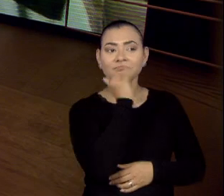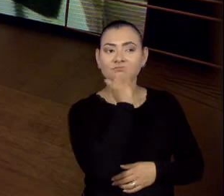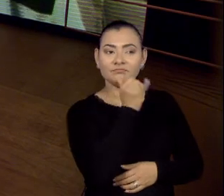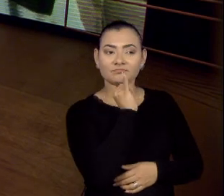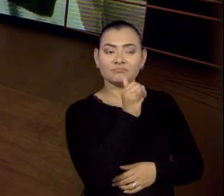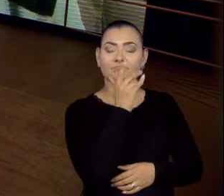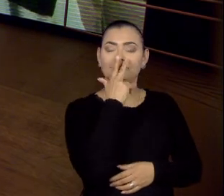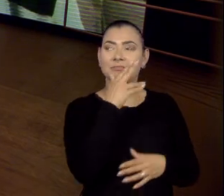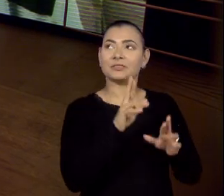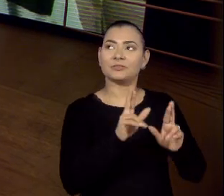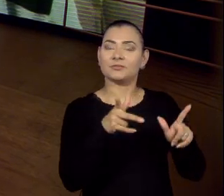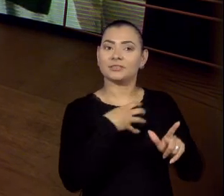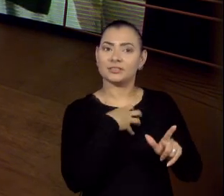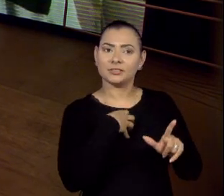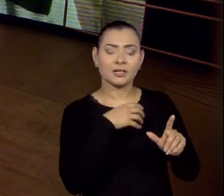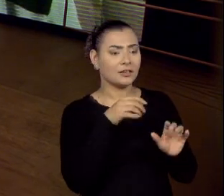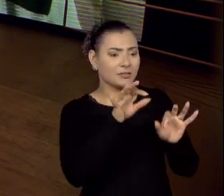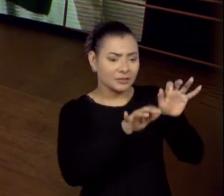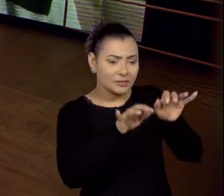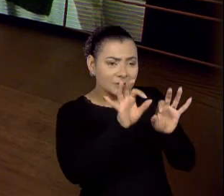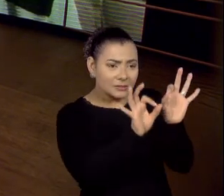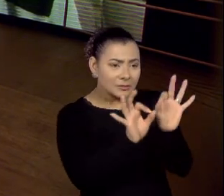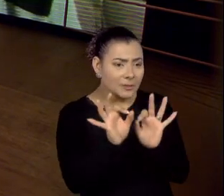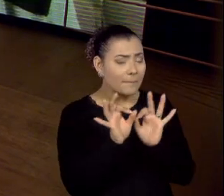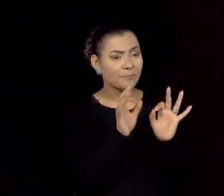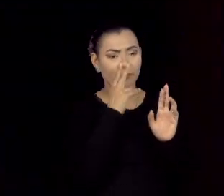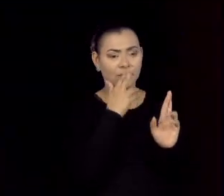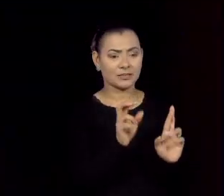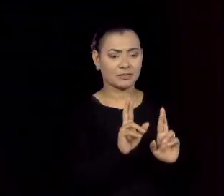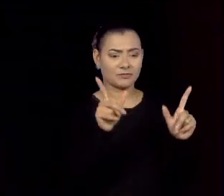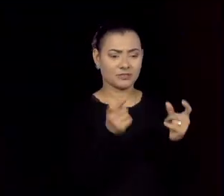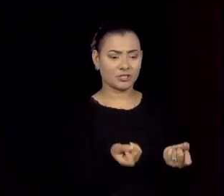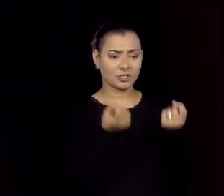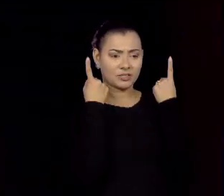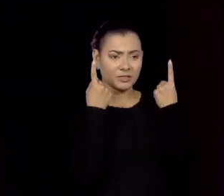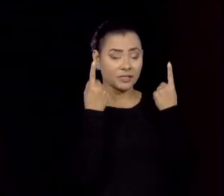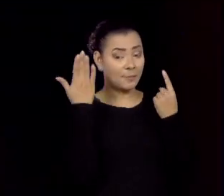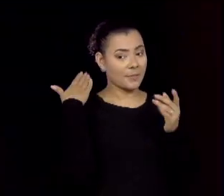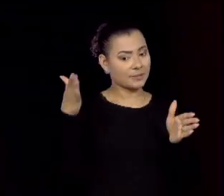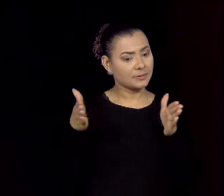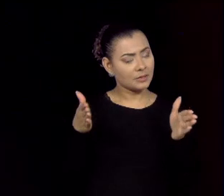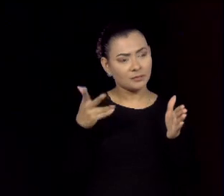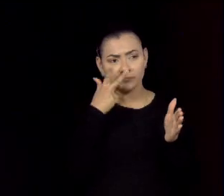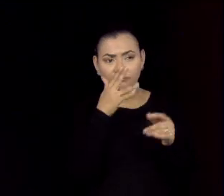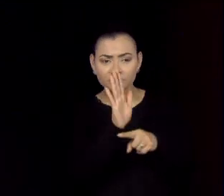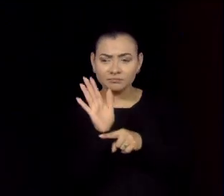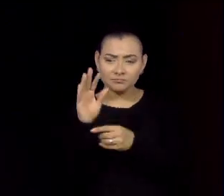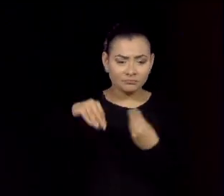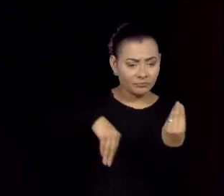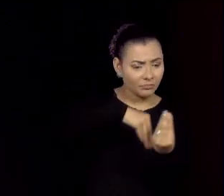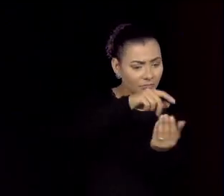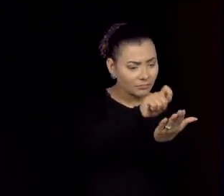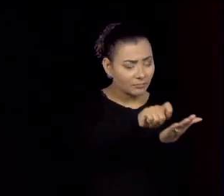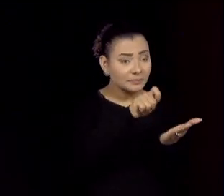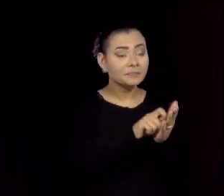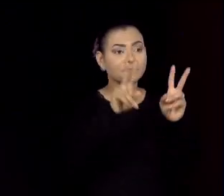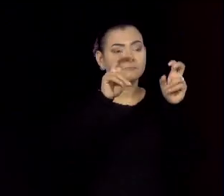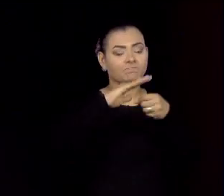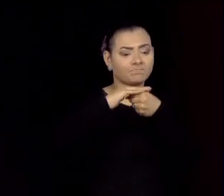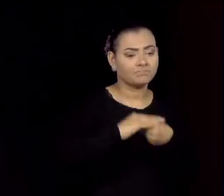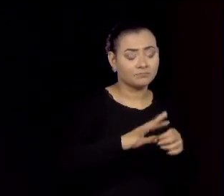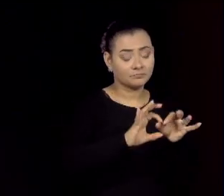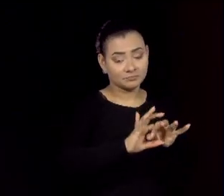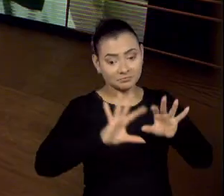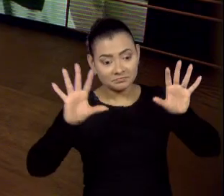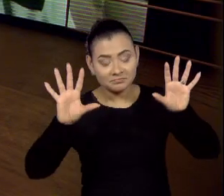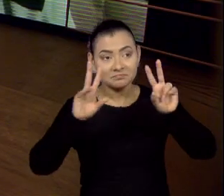fragmentada, uma diagramação estranha para a época, quase cinematográfico, e fala de repressão, fala de